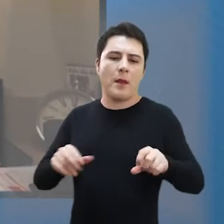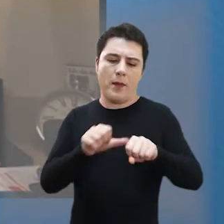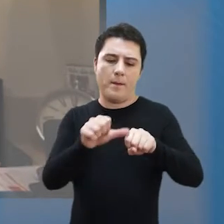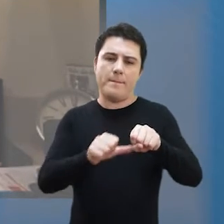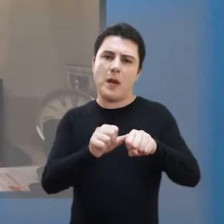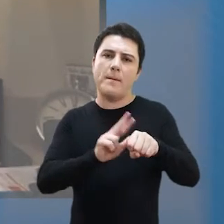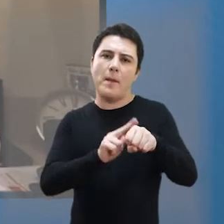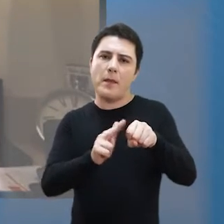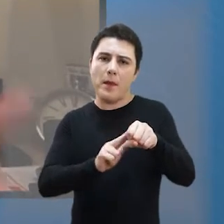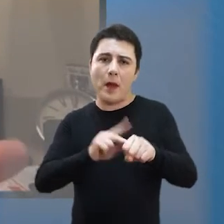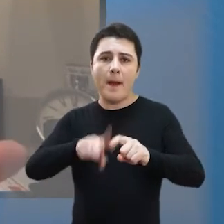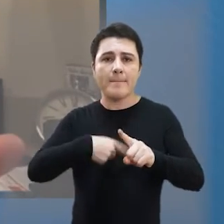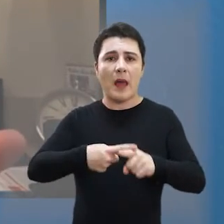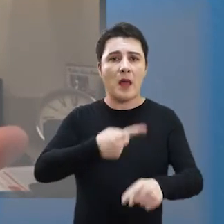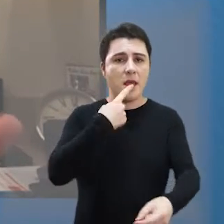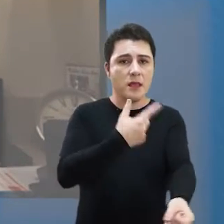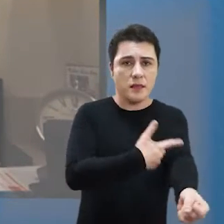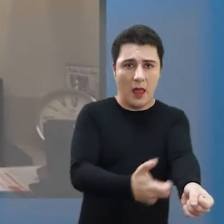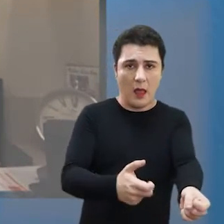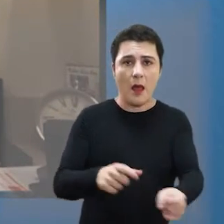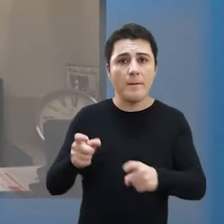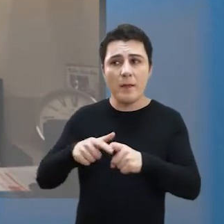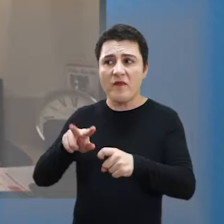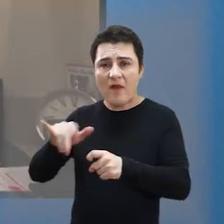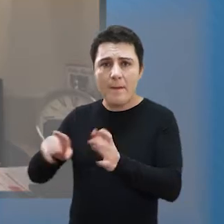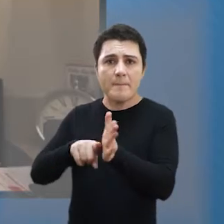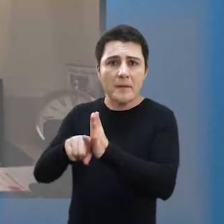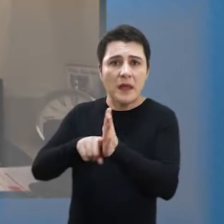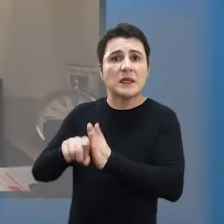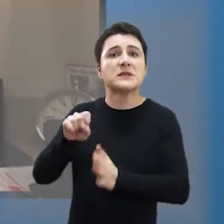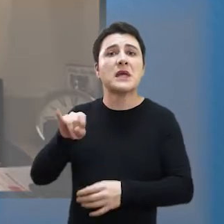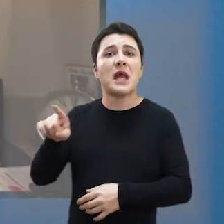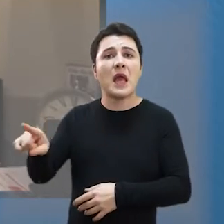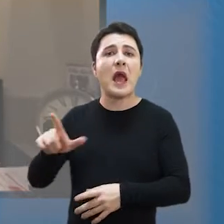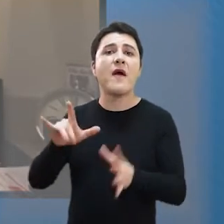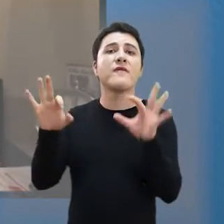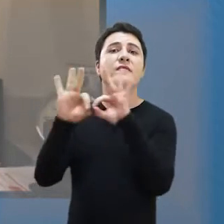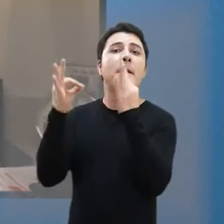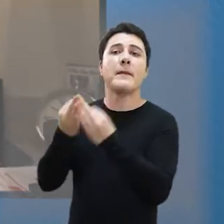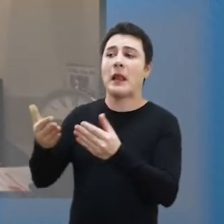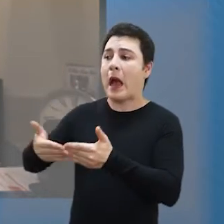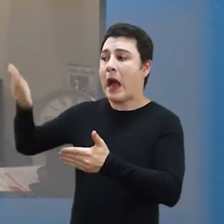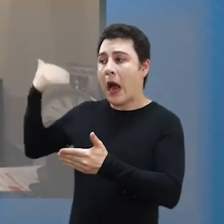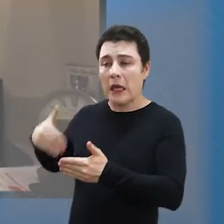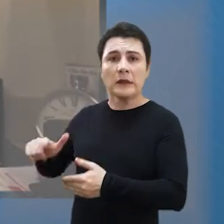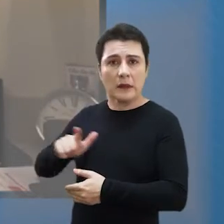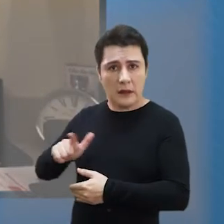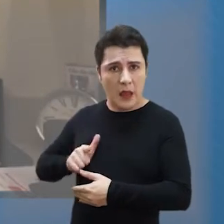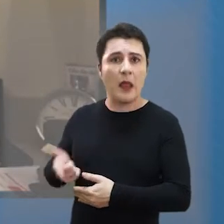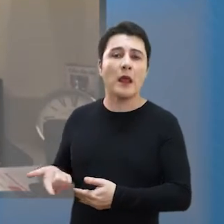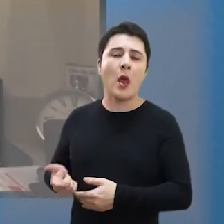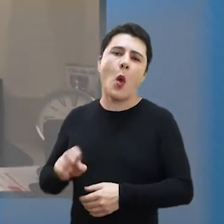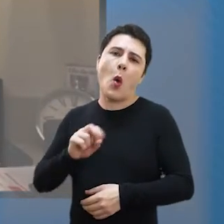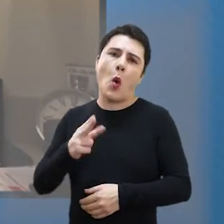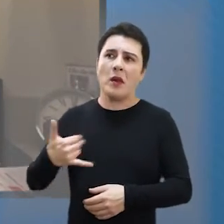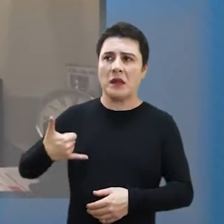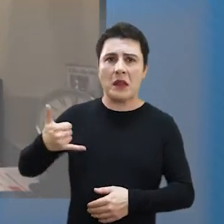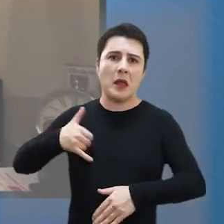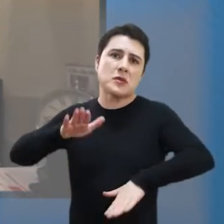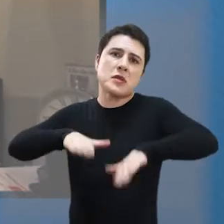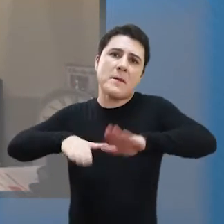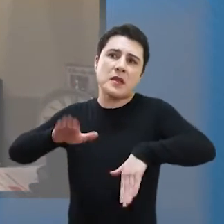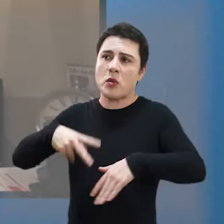de próstata. E aí o médico vai avaliar. Existem alguns fatores de risco, como se o paciente tem histórico familiar, ou dependendo